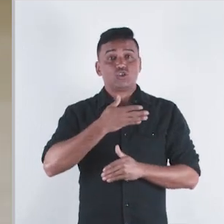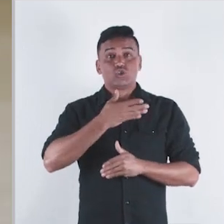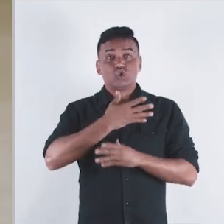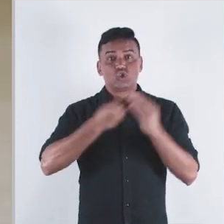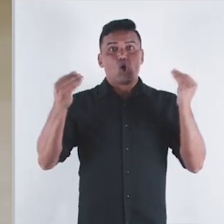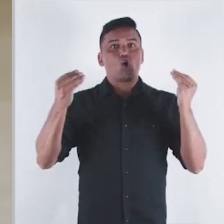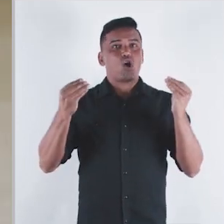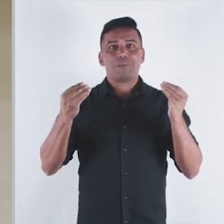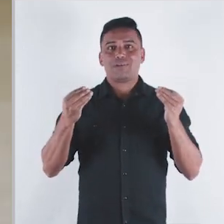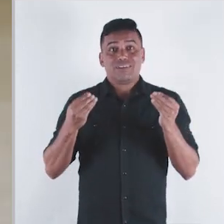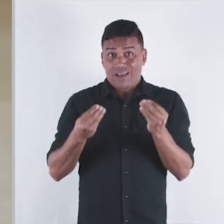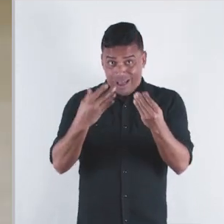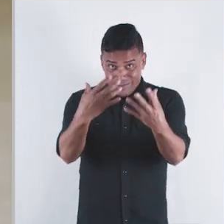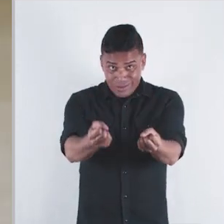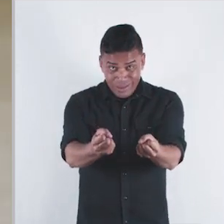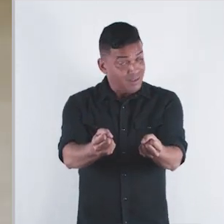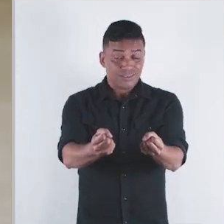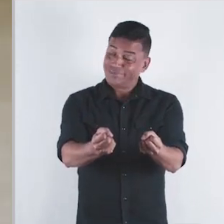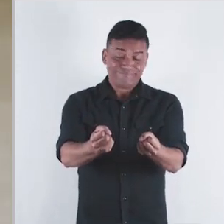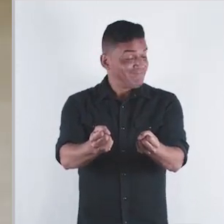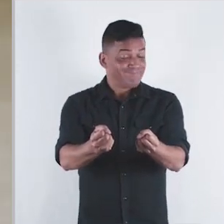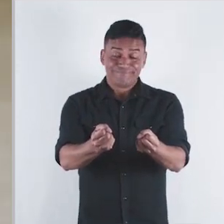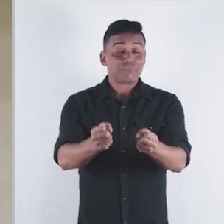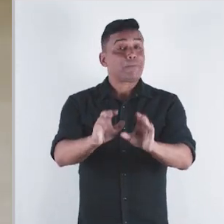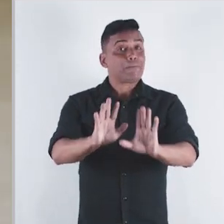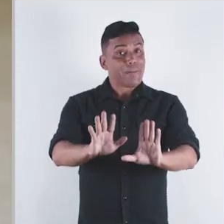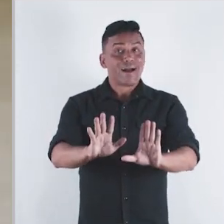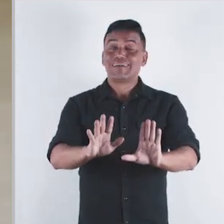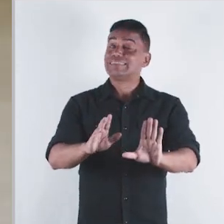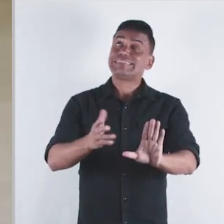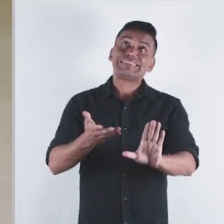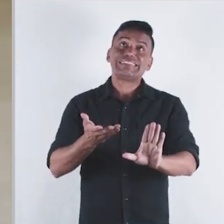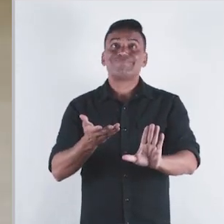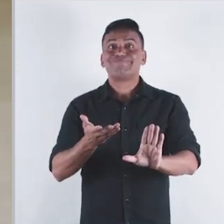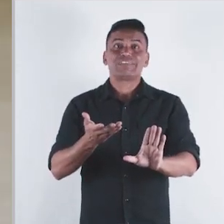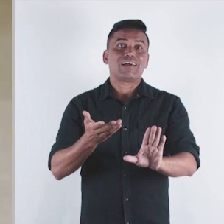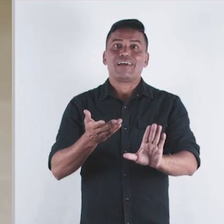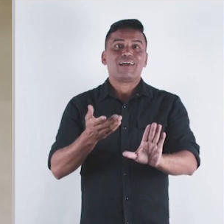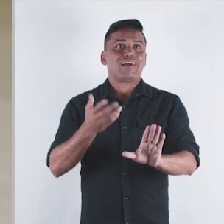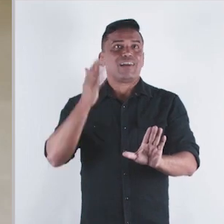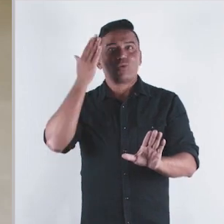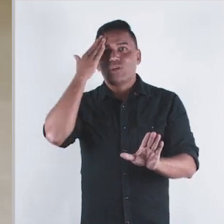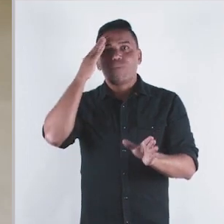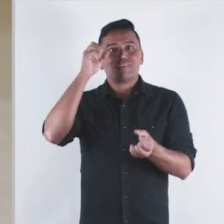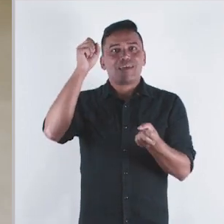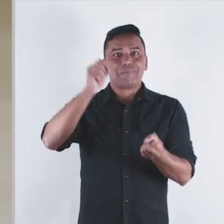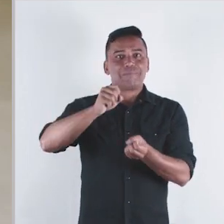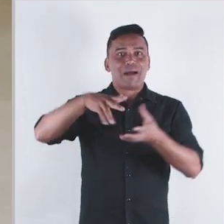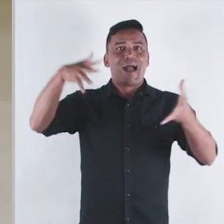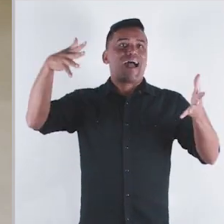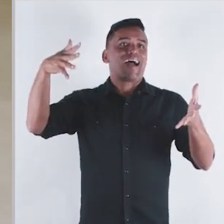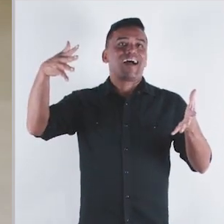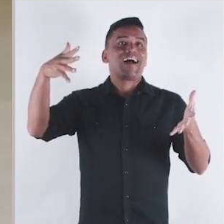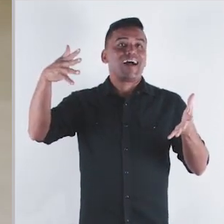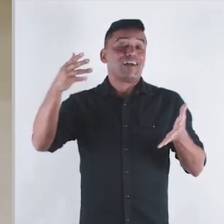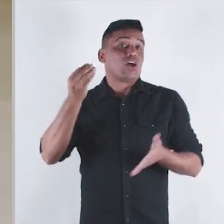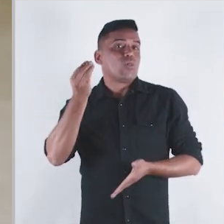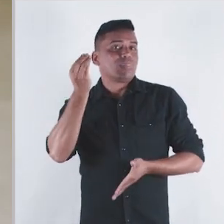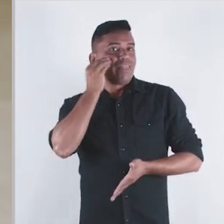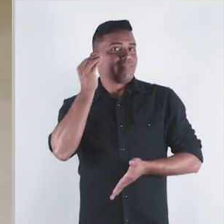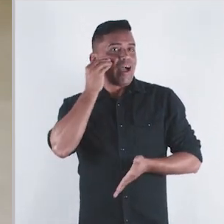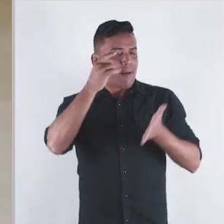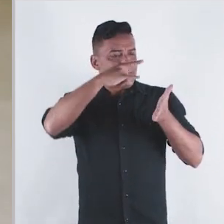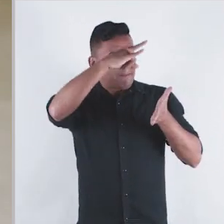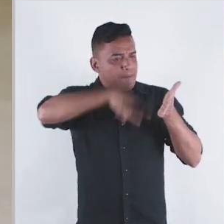a gente não se conforma com isso. Mas também não dá para fazer milagre. O que a gente faz é tentar documentar de todas